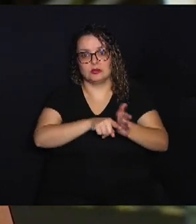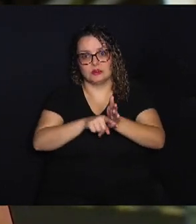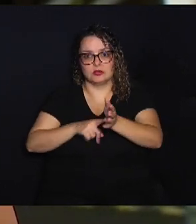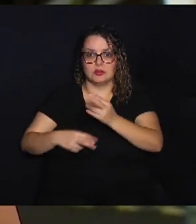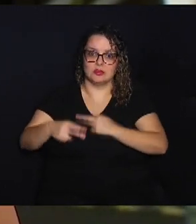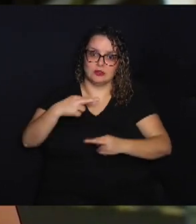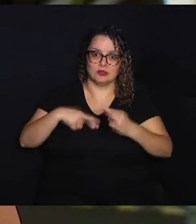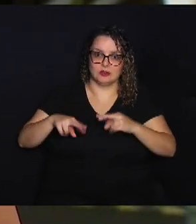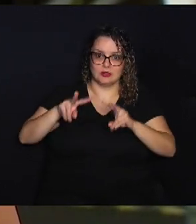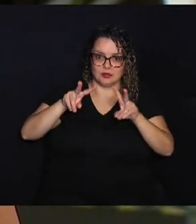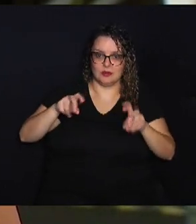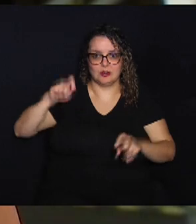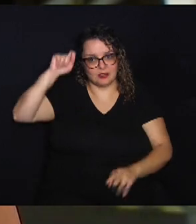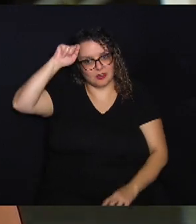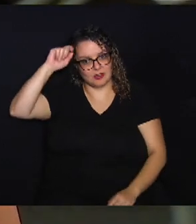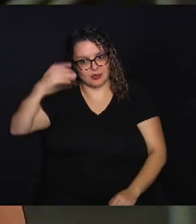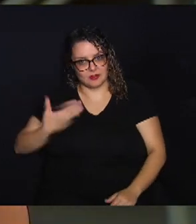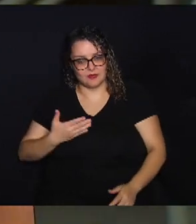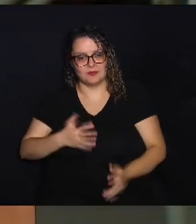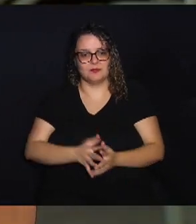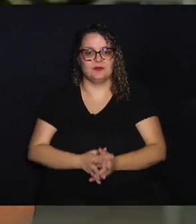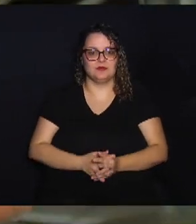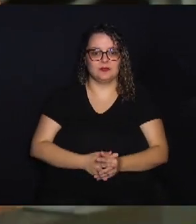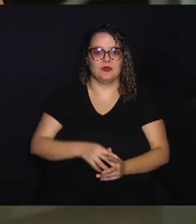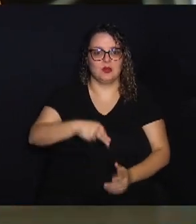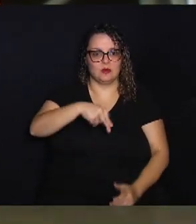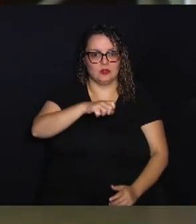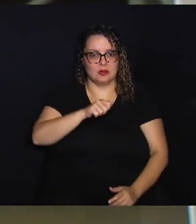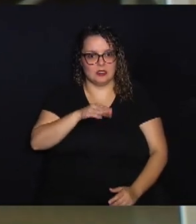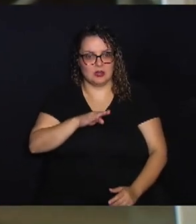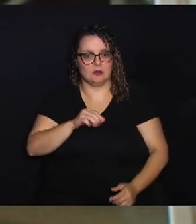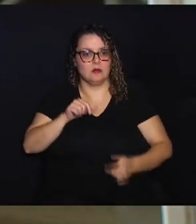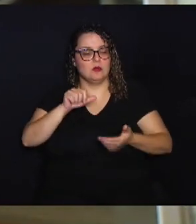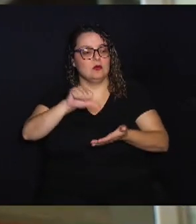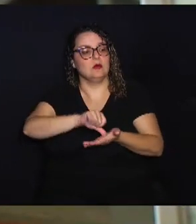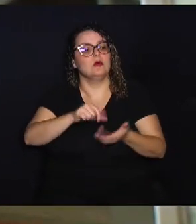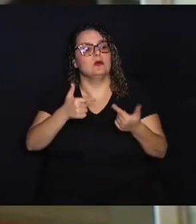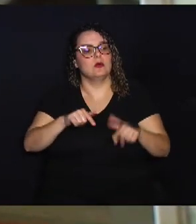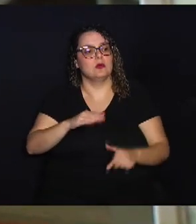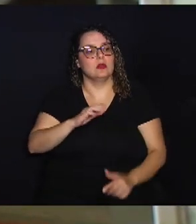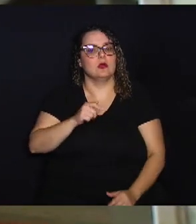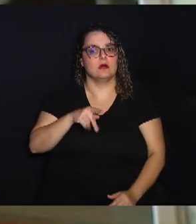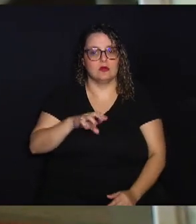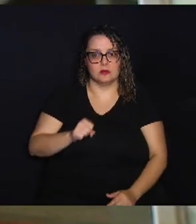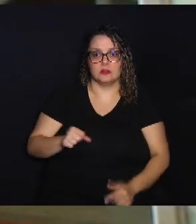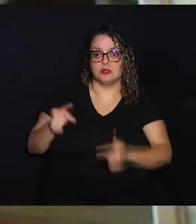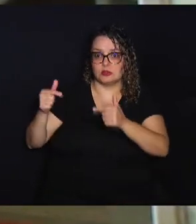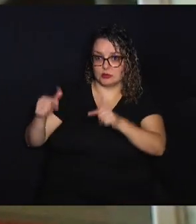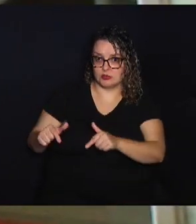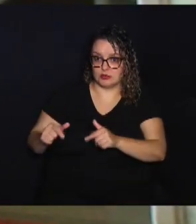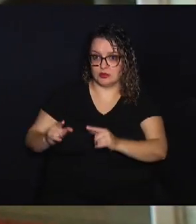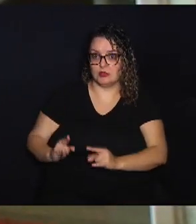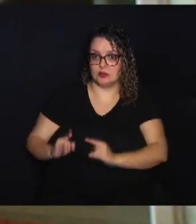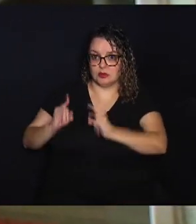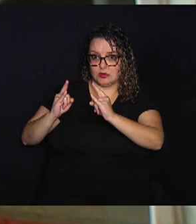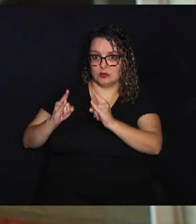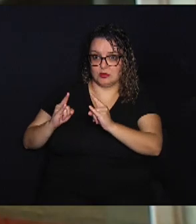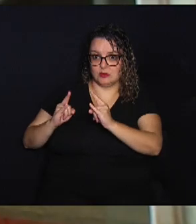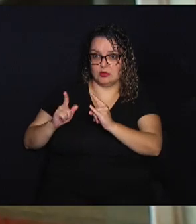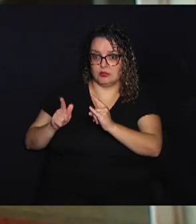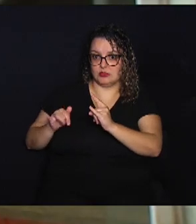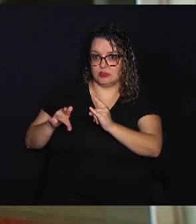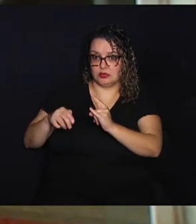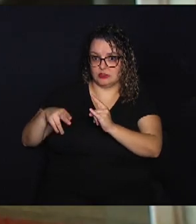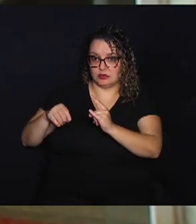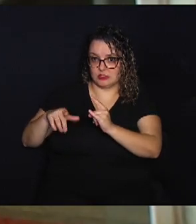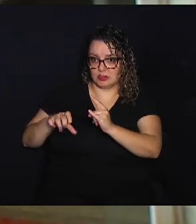relacionadas à temática afro-brasileira. O NEAB fica onde aqui no campo? O NEAB fica fisicamente no prédio do Ginásio